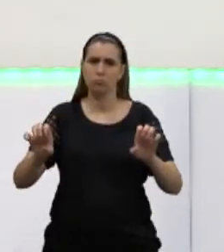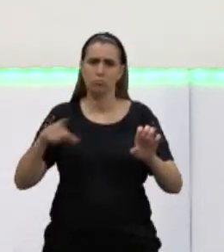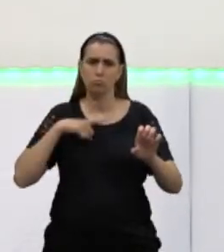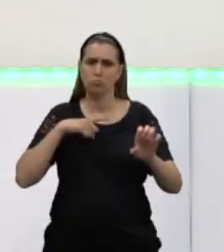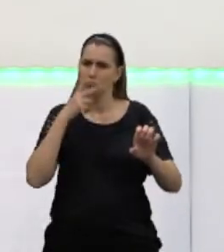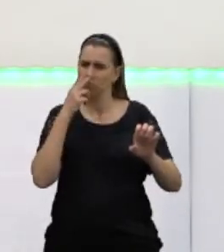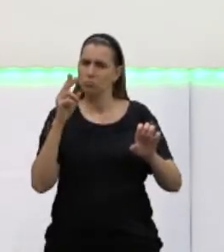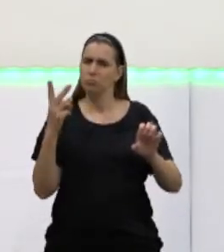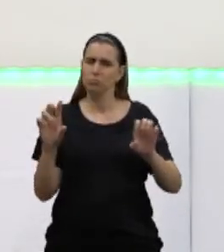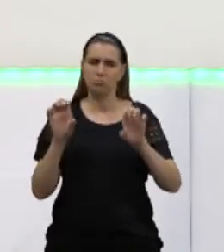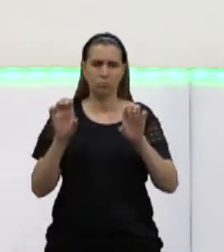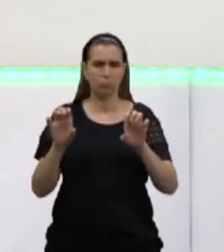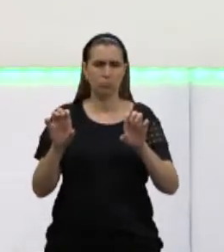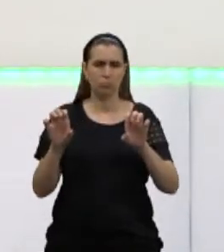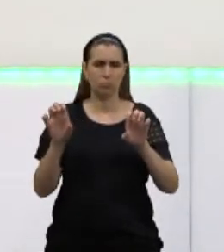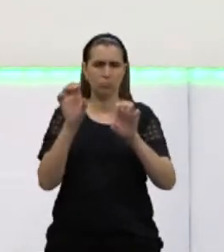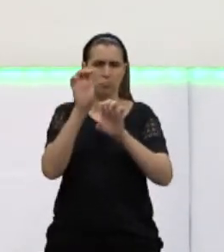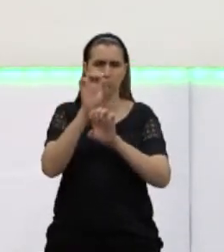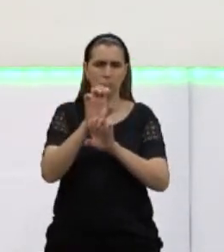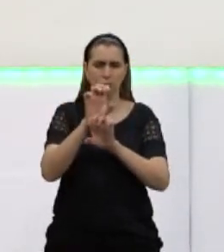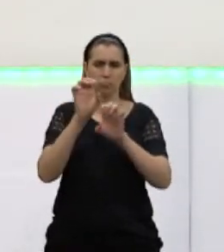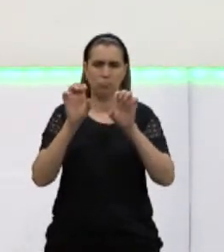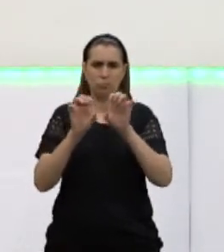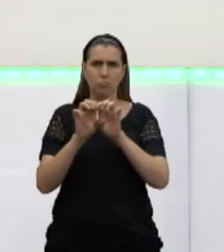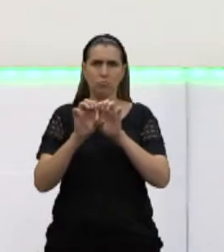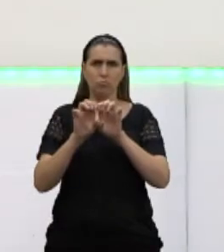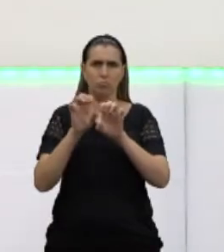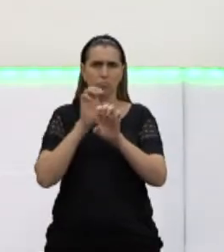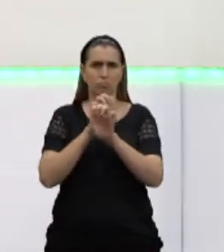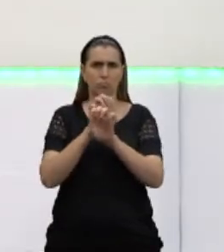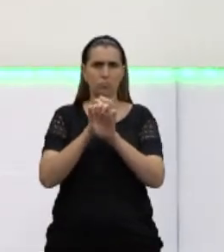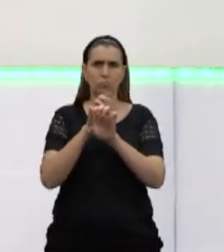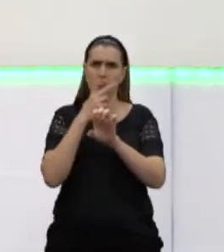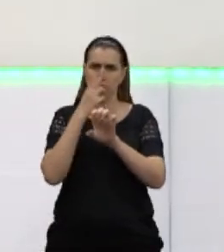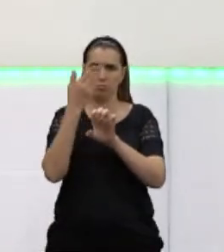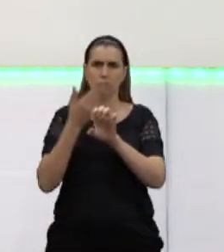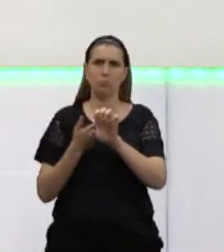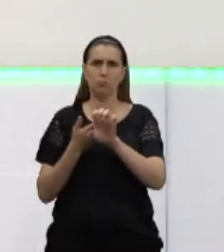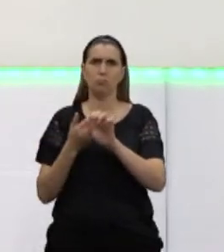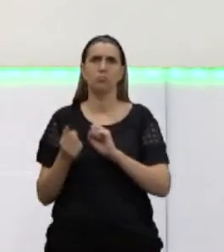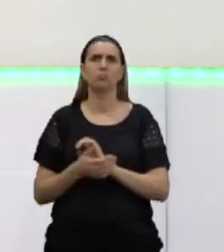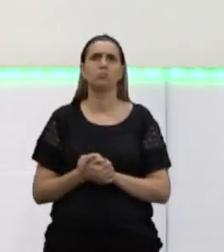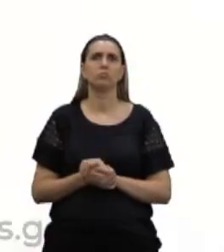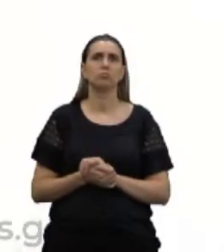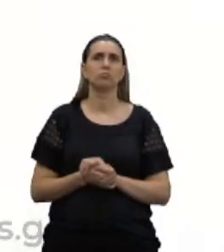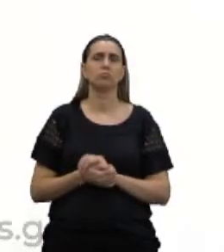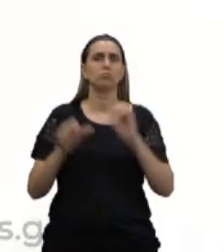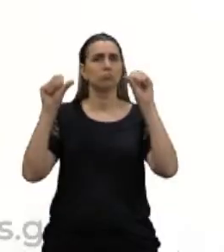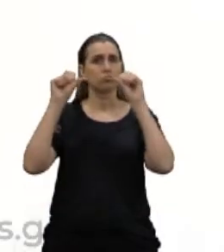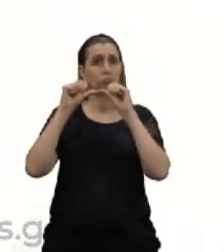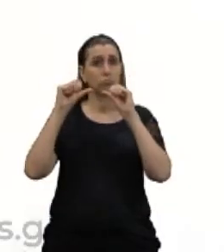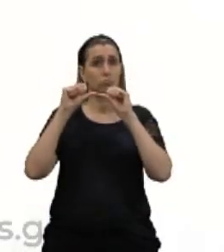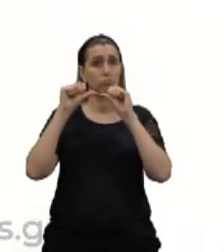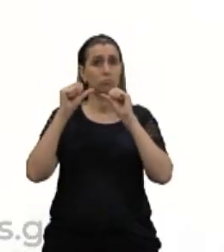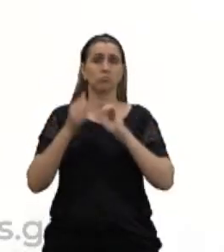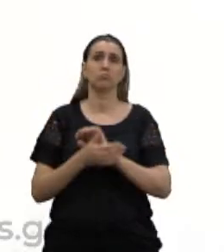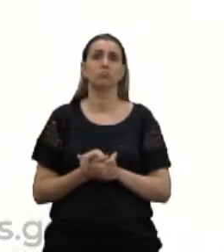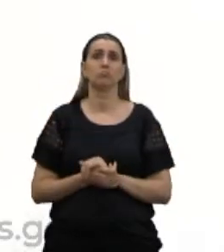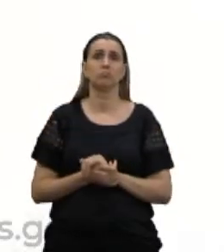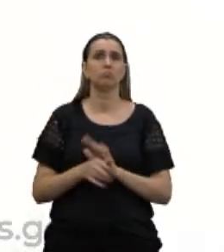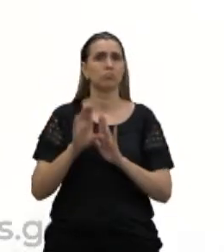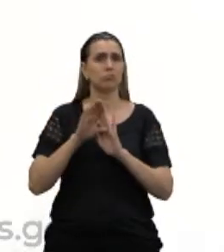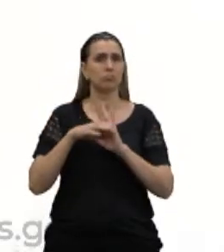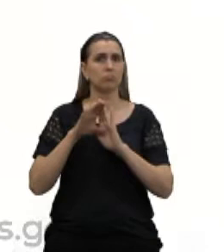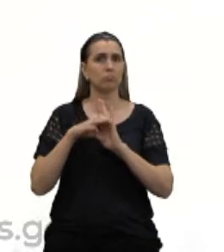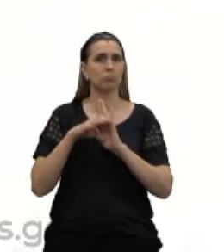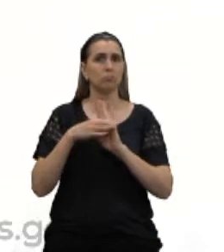ficam exatamente um em cima do outro sobreposto, eu digo, então, que essas figuras são simétricas, né? E esse